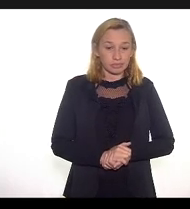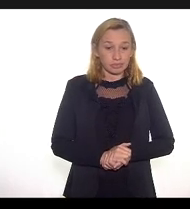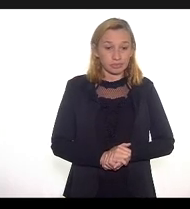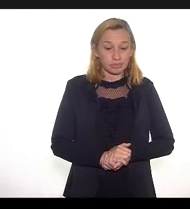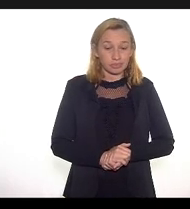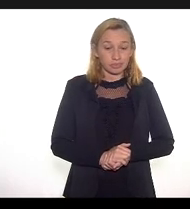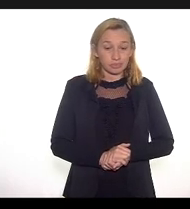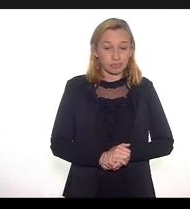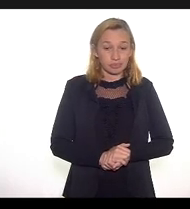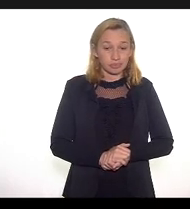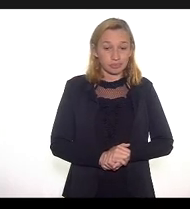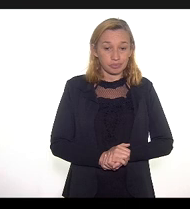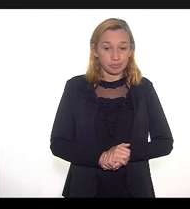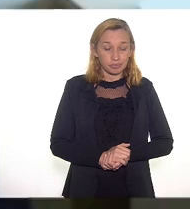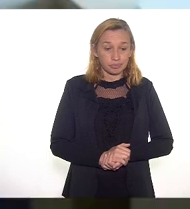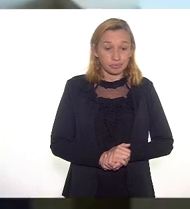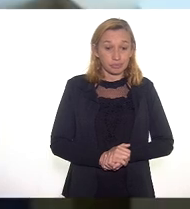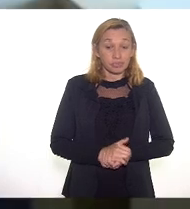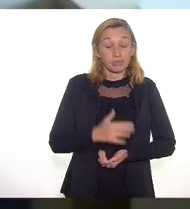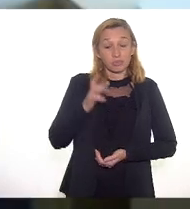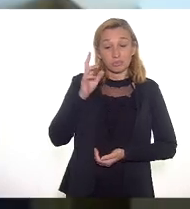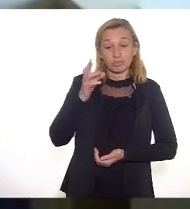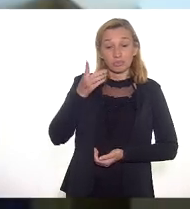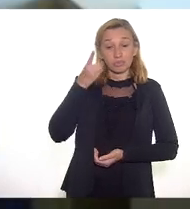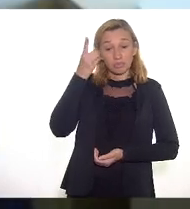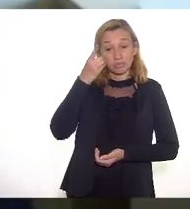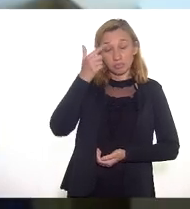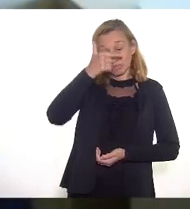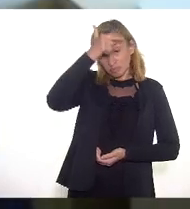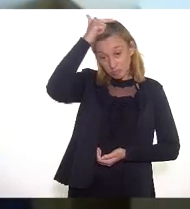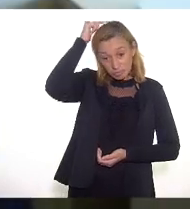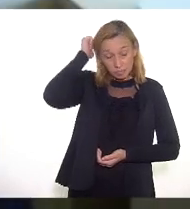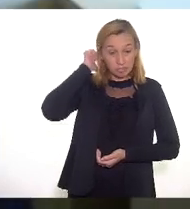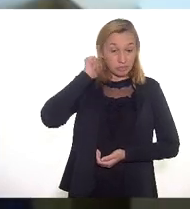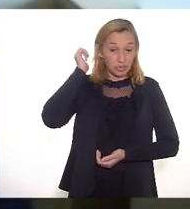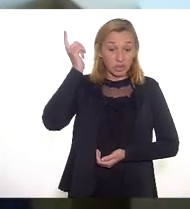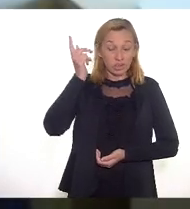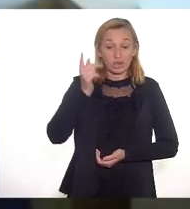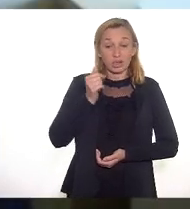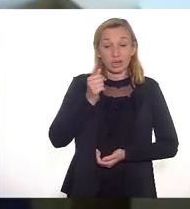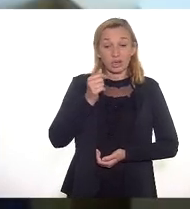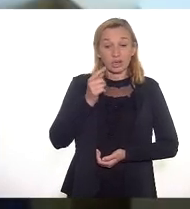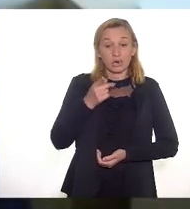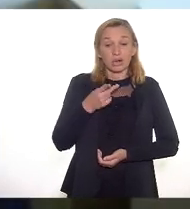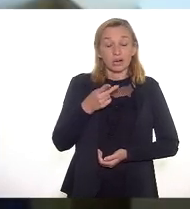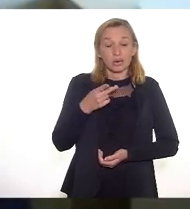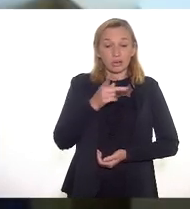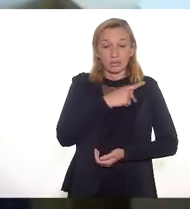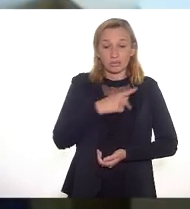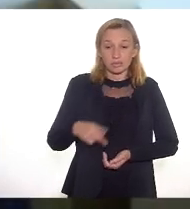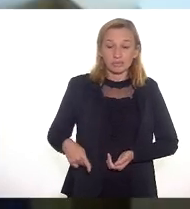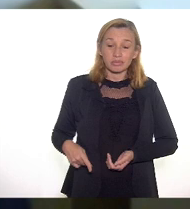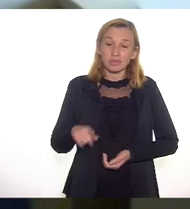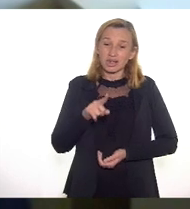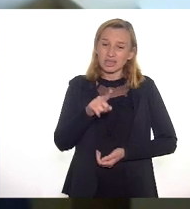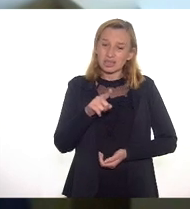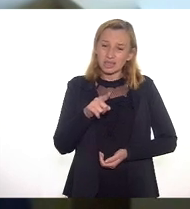Presidente, eu acho o seguinte, que essa prioridade do